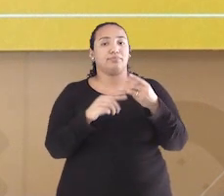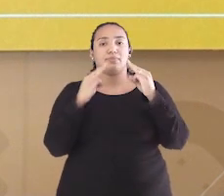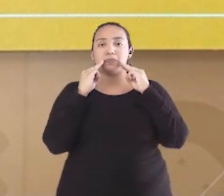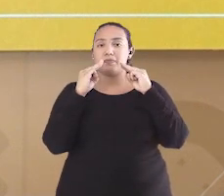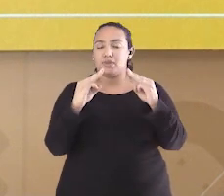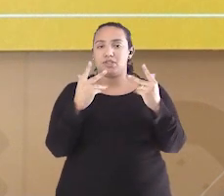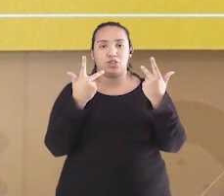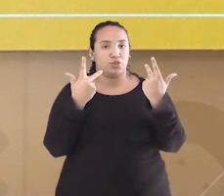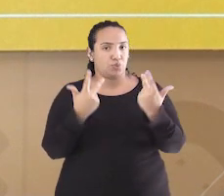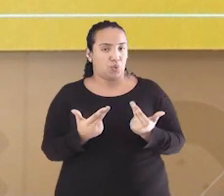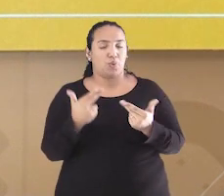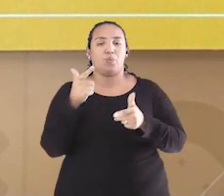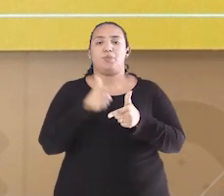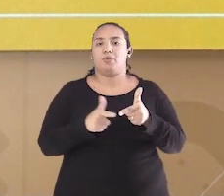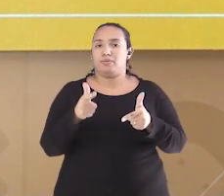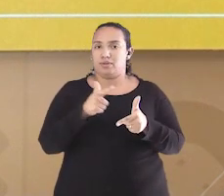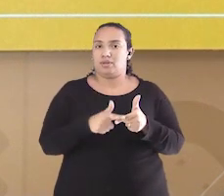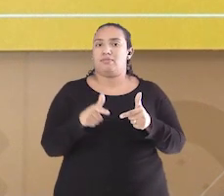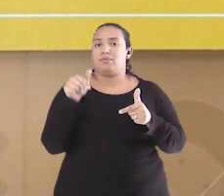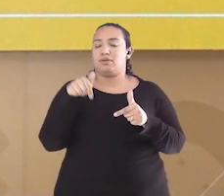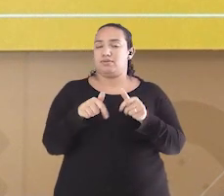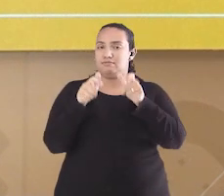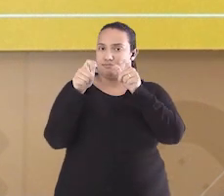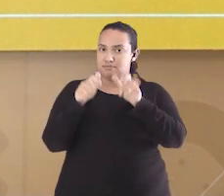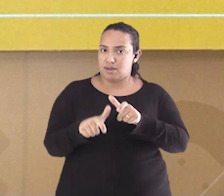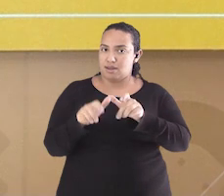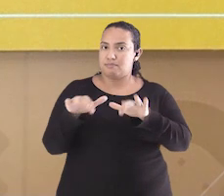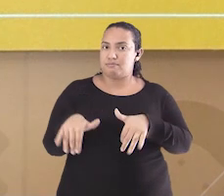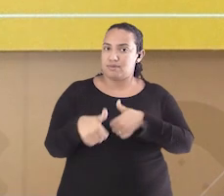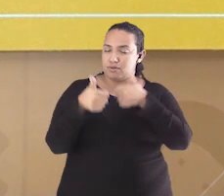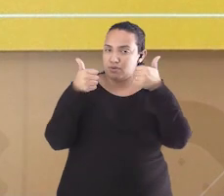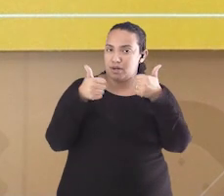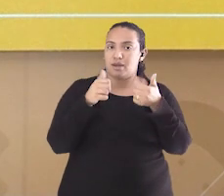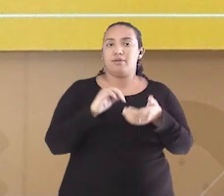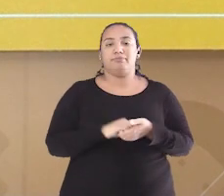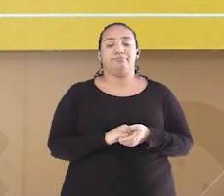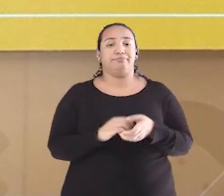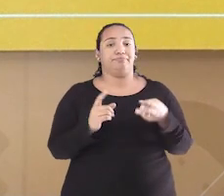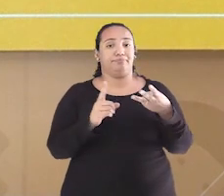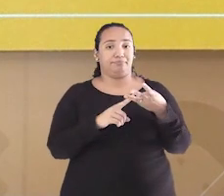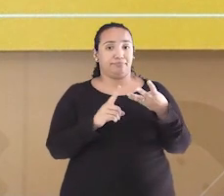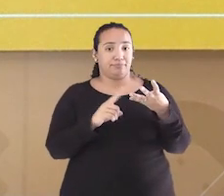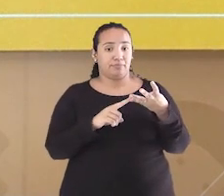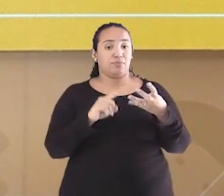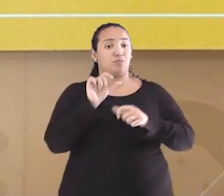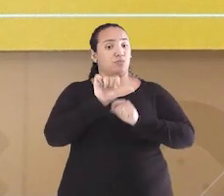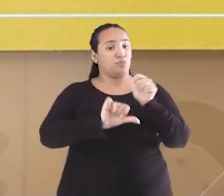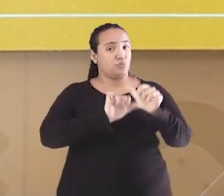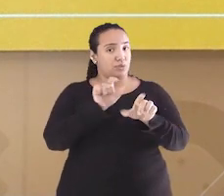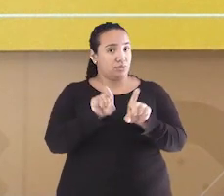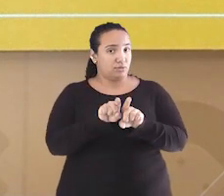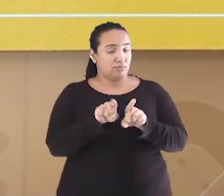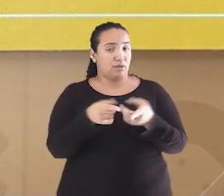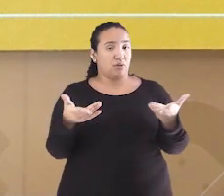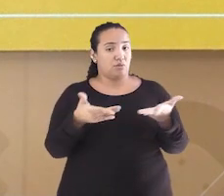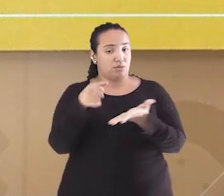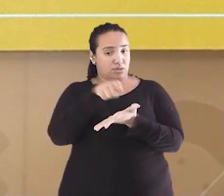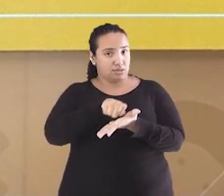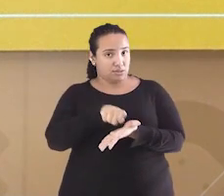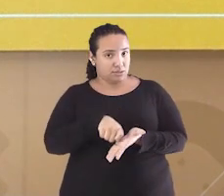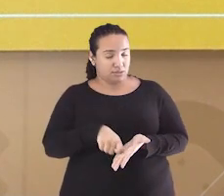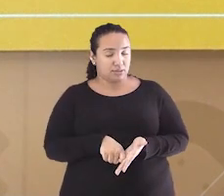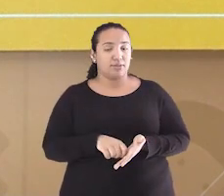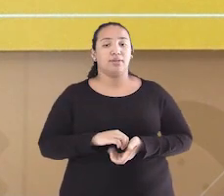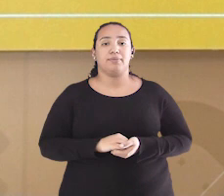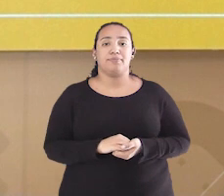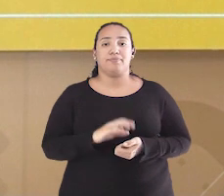continua a mesma, problemas e melhorias no bairro. O código muda também, é a escrita.